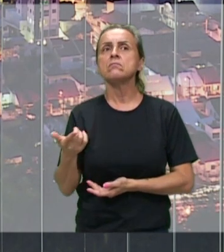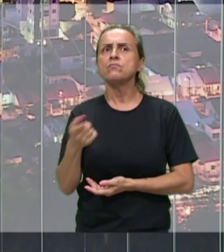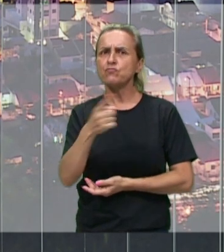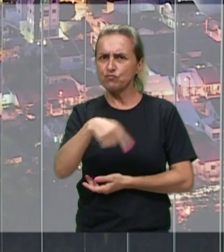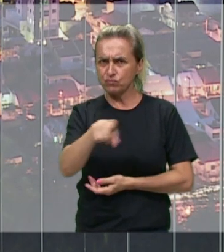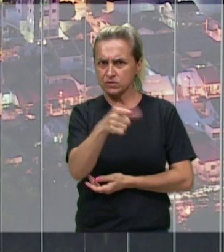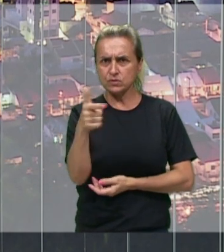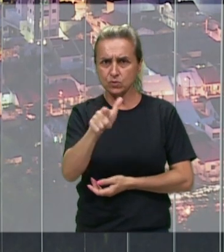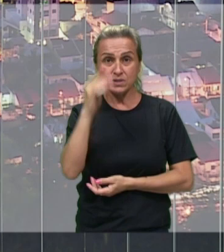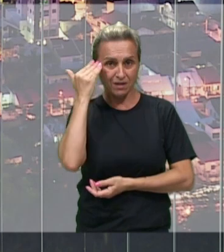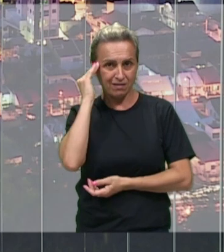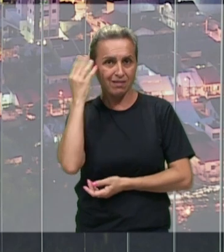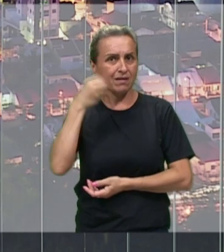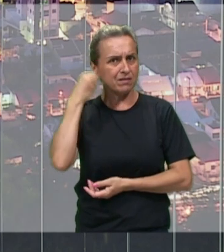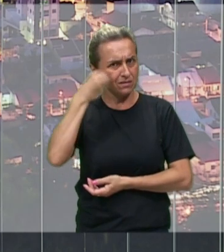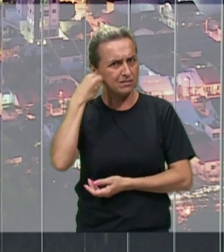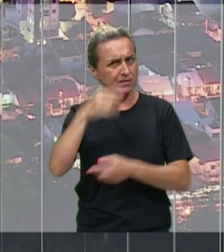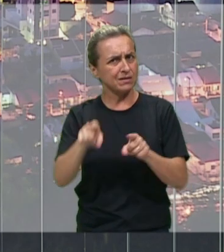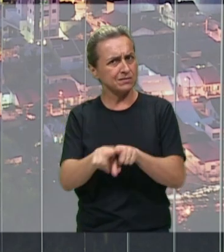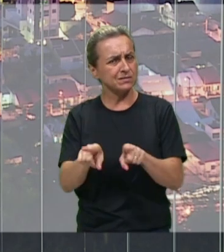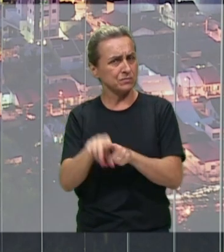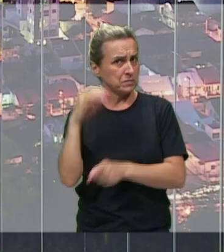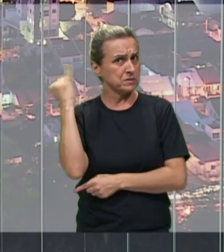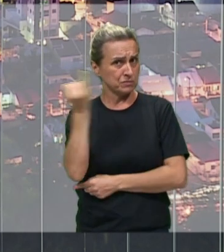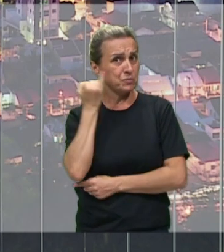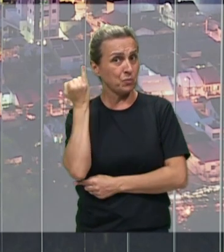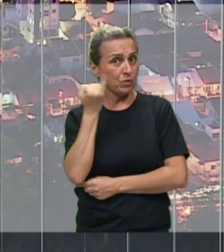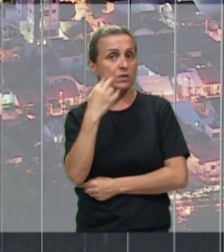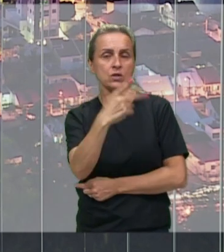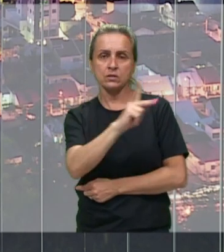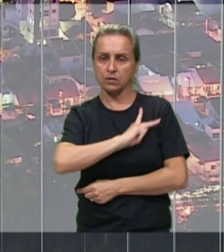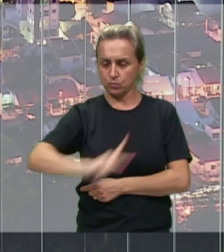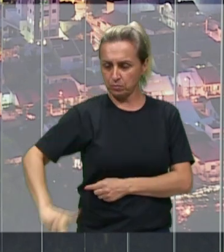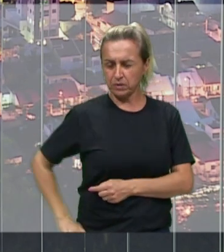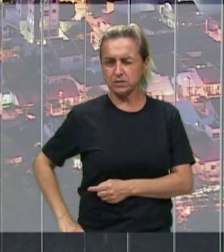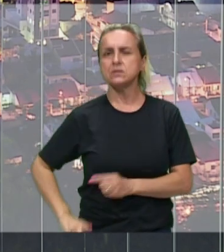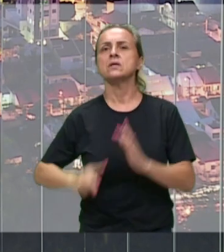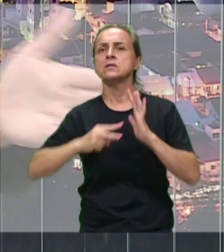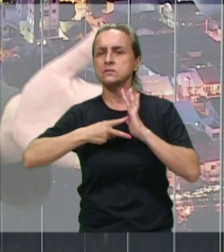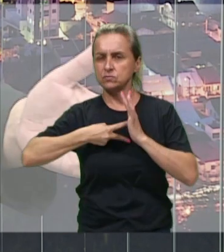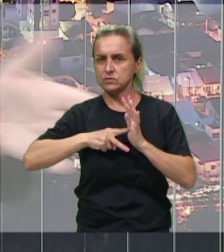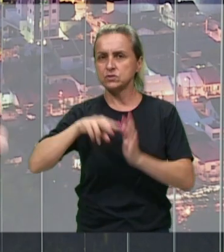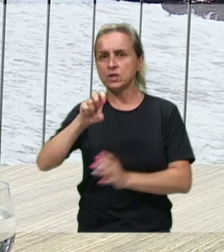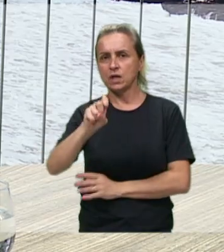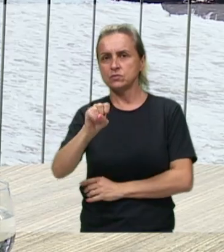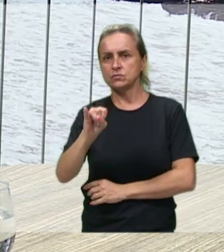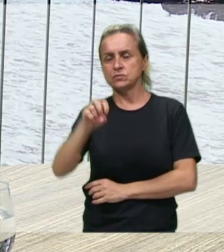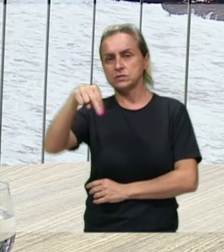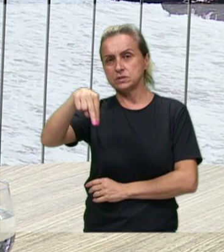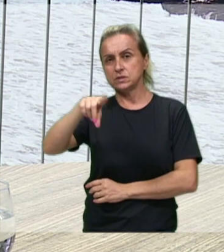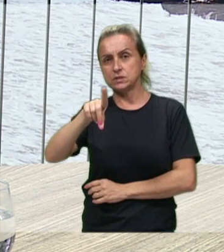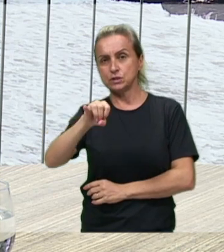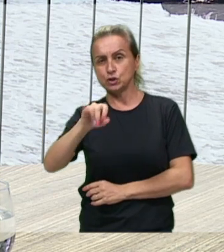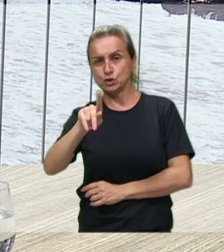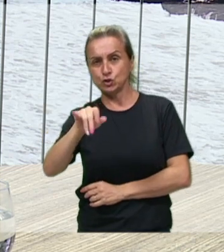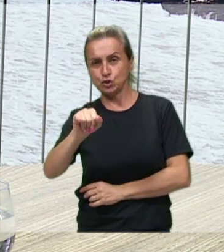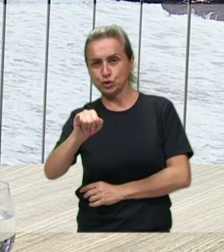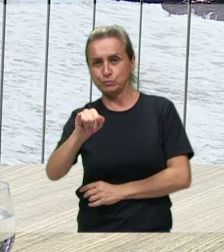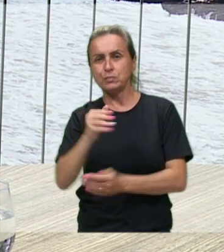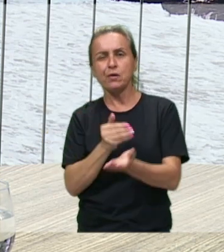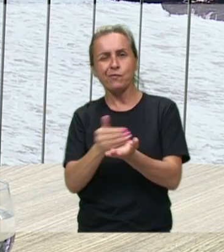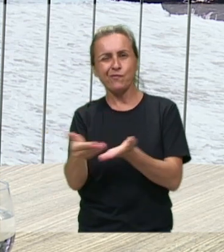também nessa tua presidência do Sindip, que acabou de começar, né? Começou agora no início